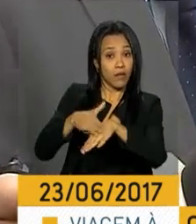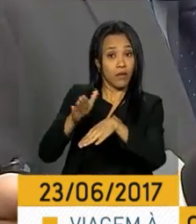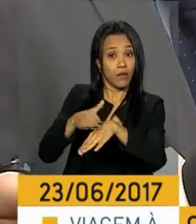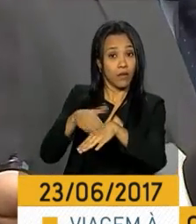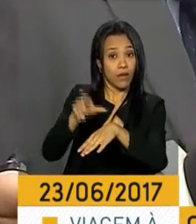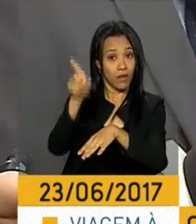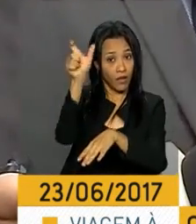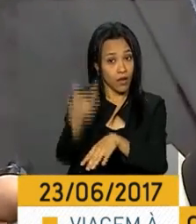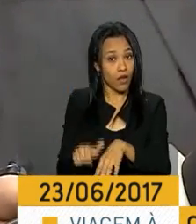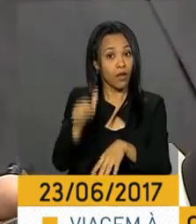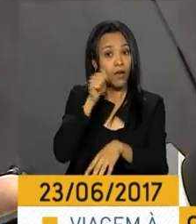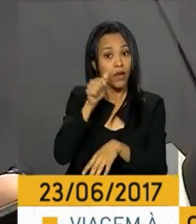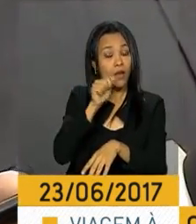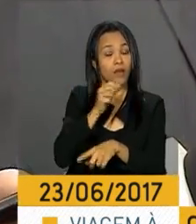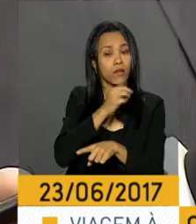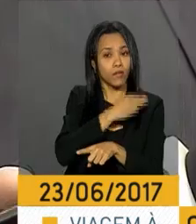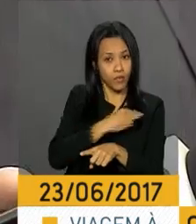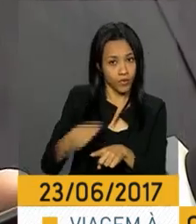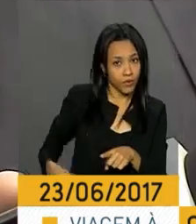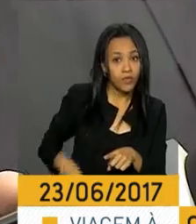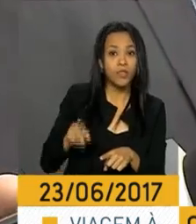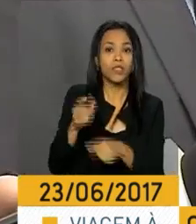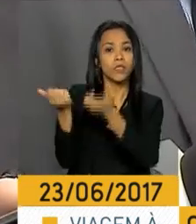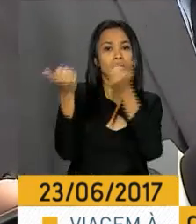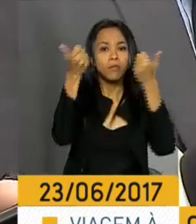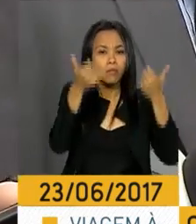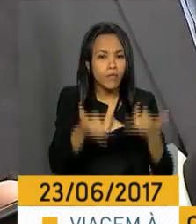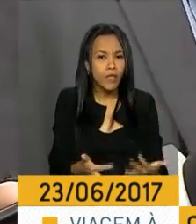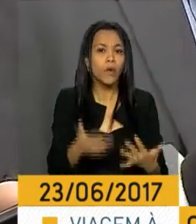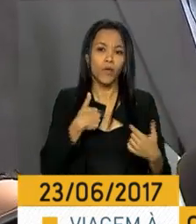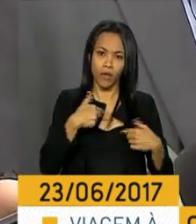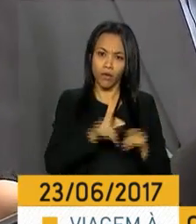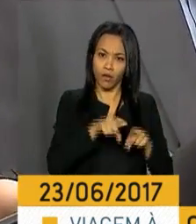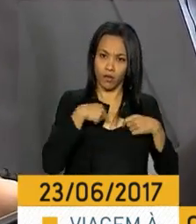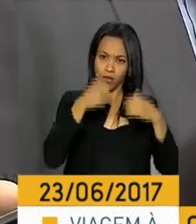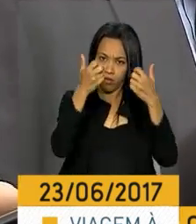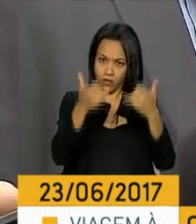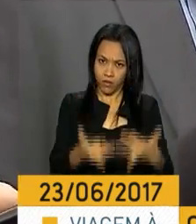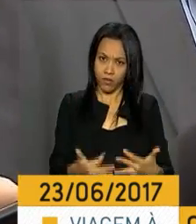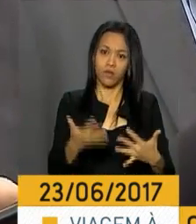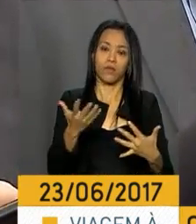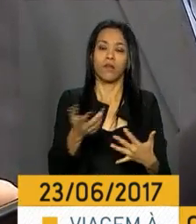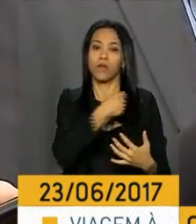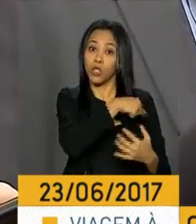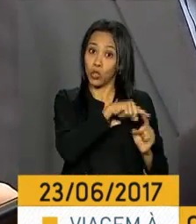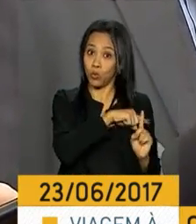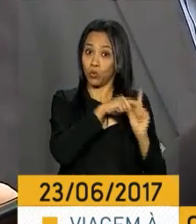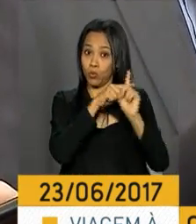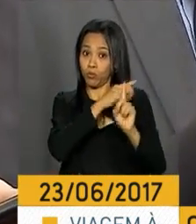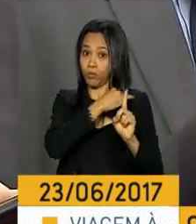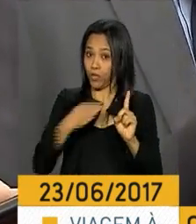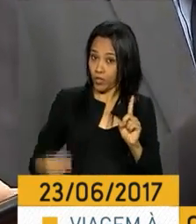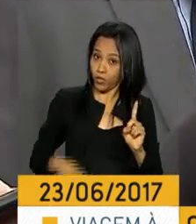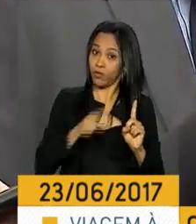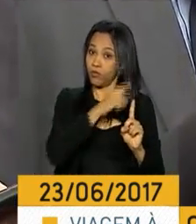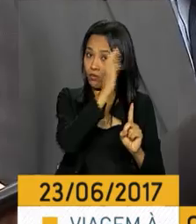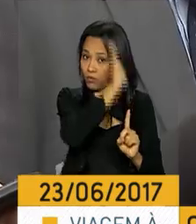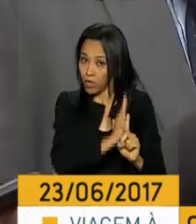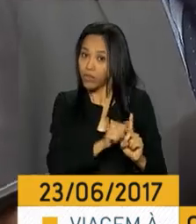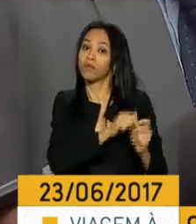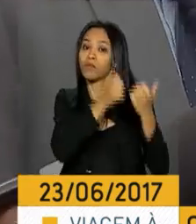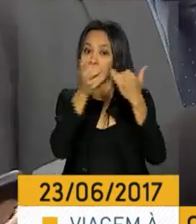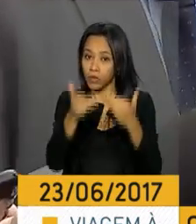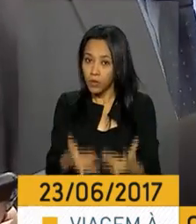primeira-ministra, como agora do presidente do parlamento, com as explicações dadas por mim, naturalmente pelo ministro Sarney Filho, do Meio Ambiente, ficou muito claro